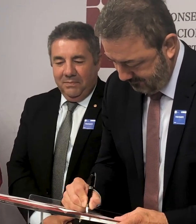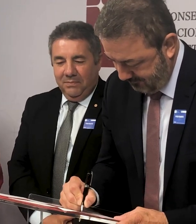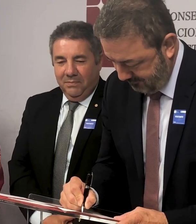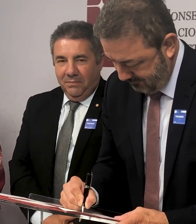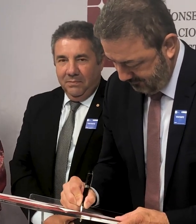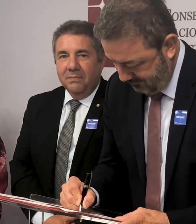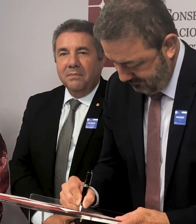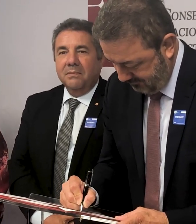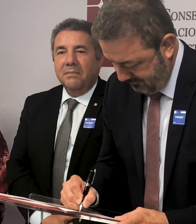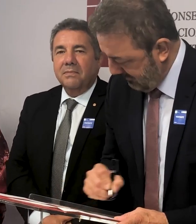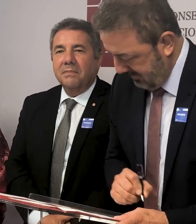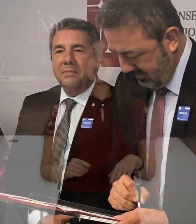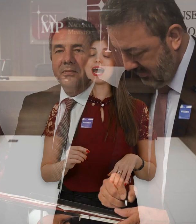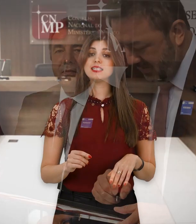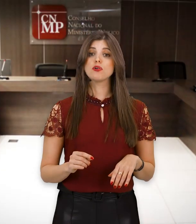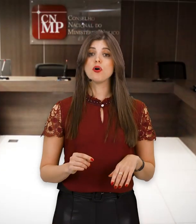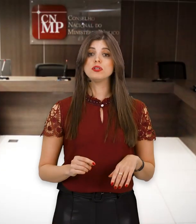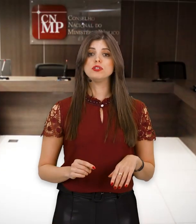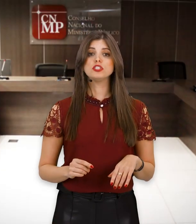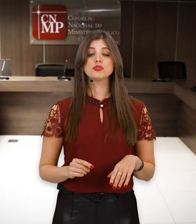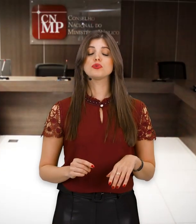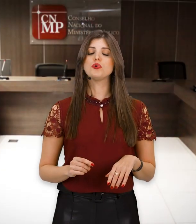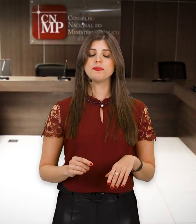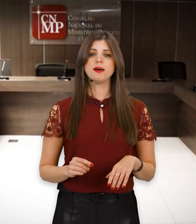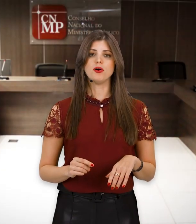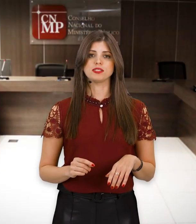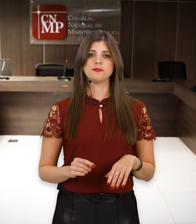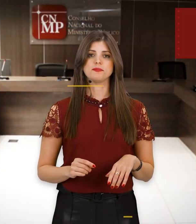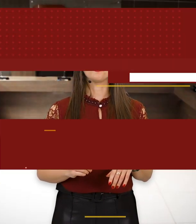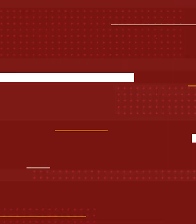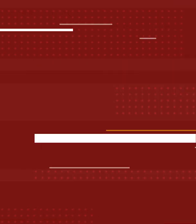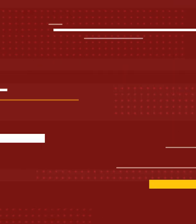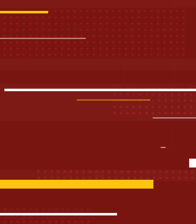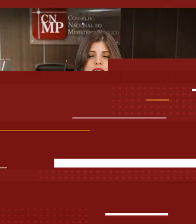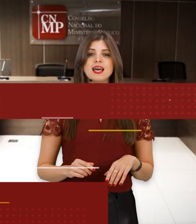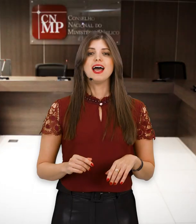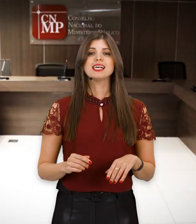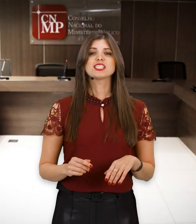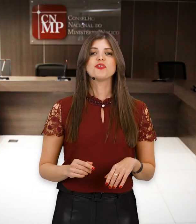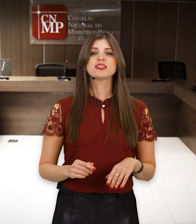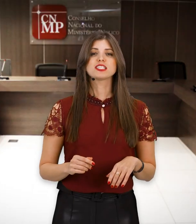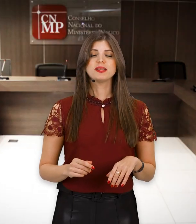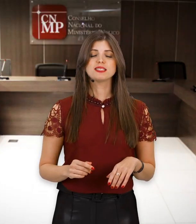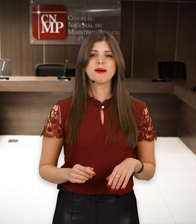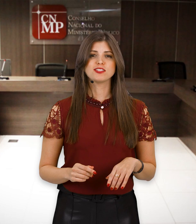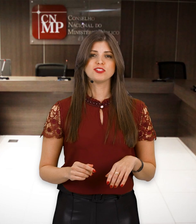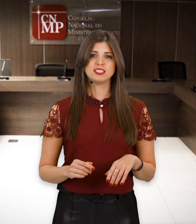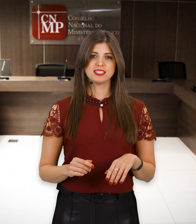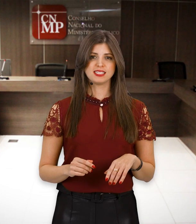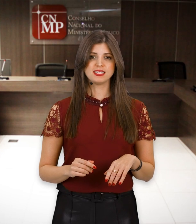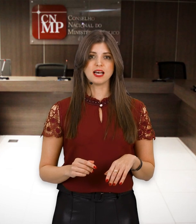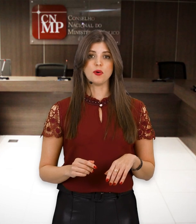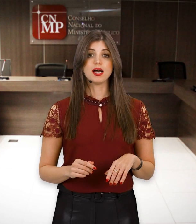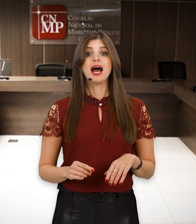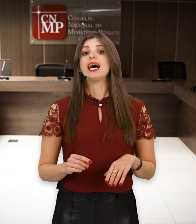escolas com o MP de Alagoas, a Atricom e o Instituto Rui Barbosa. Essas foram as principais notícias